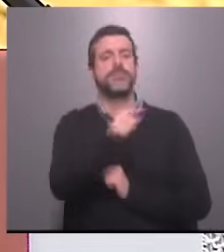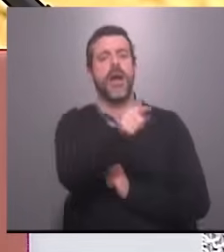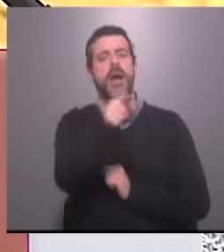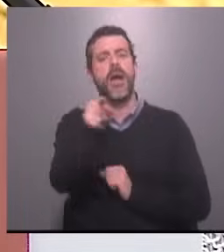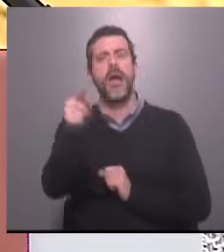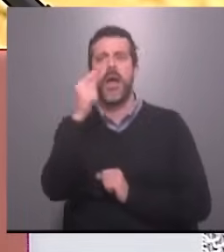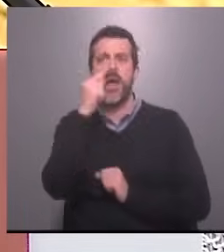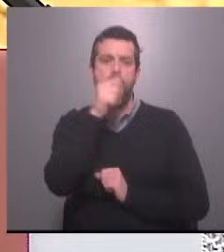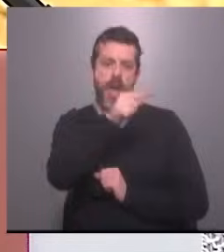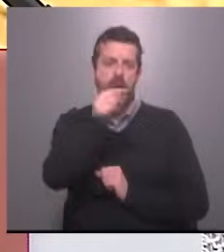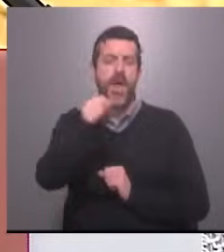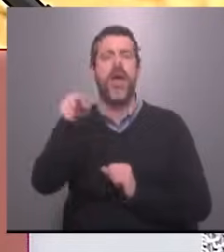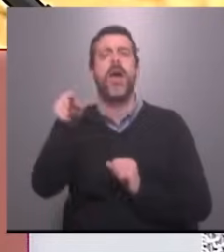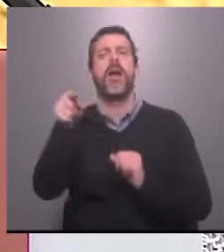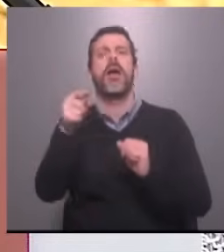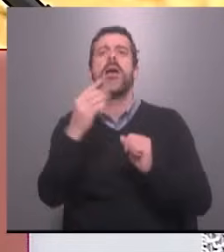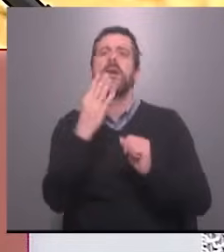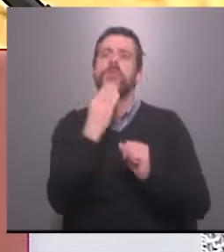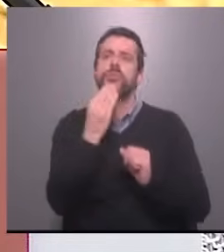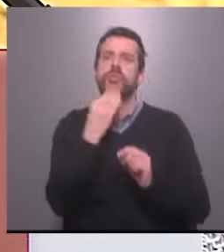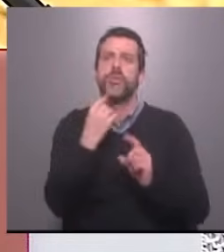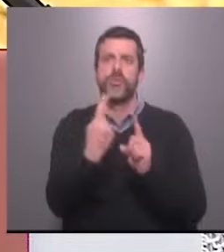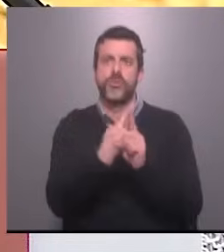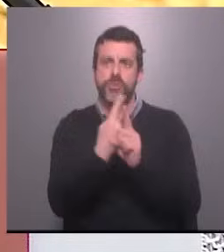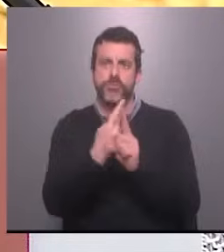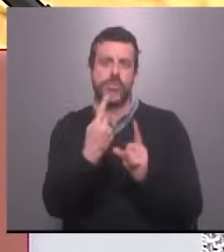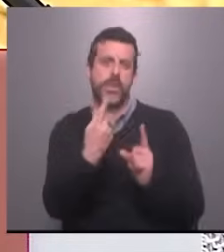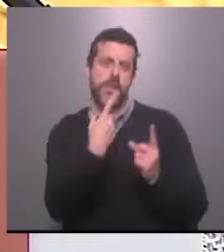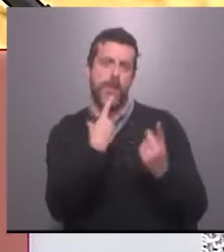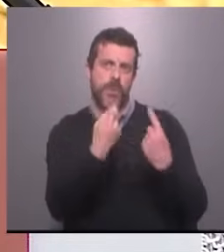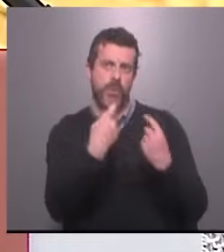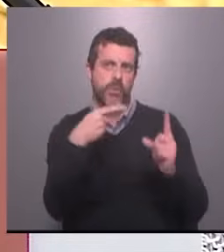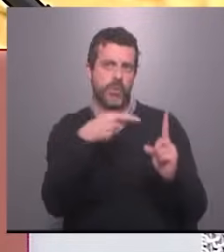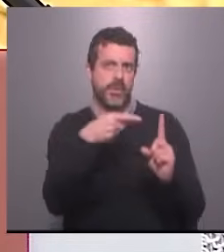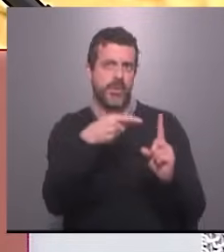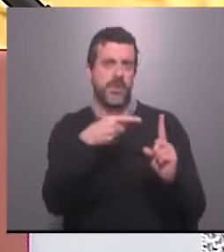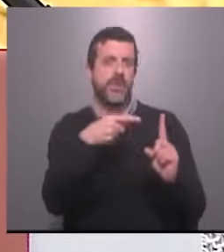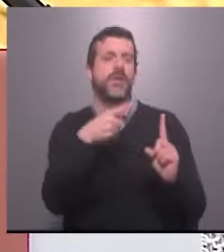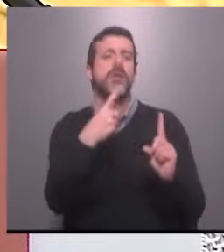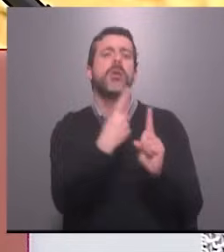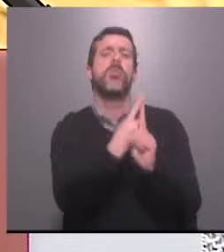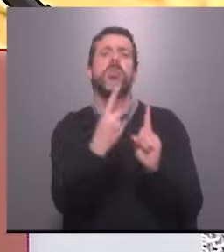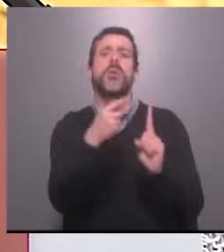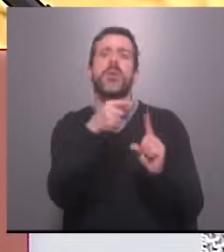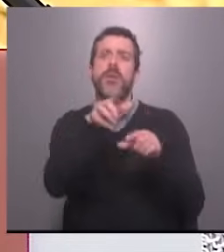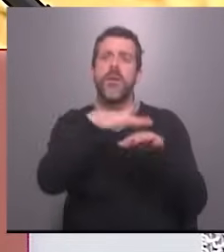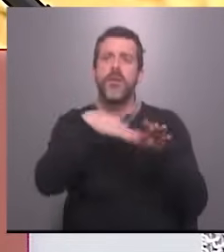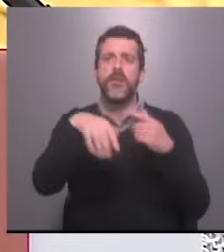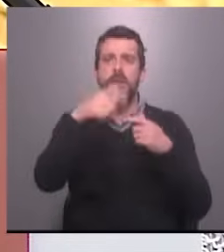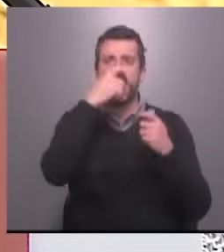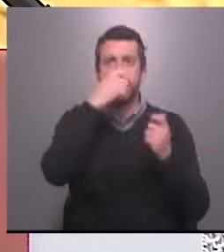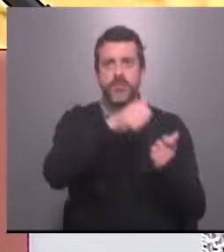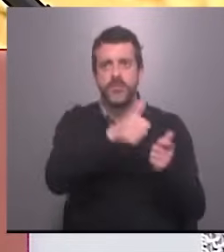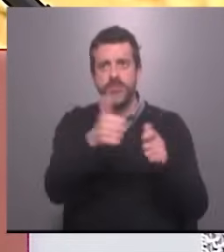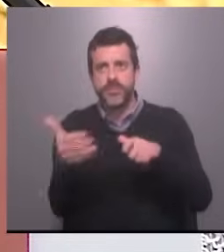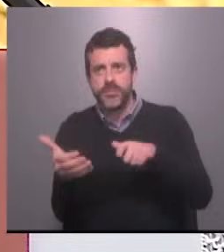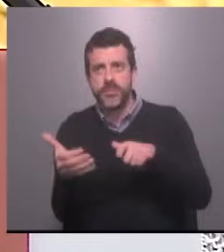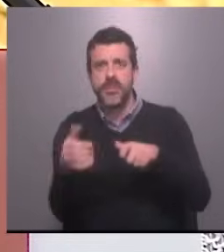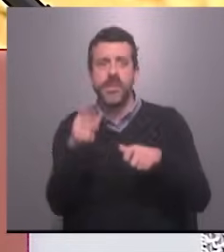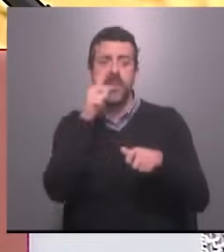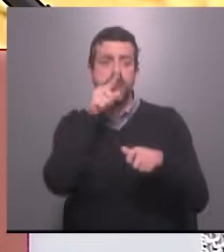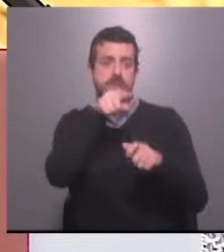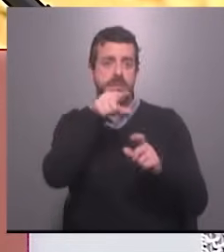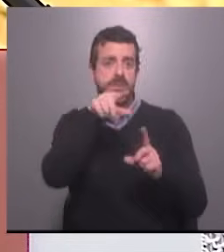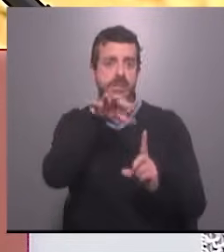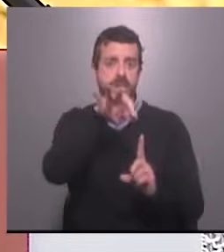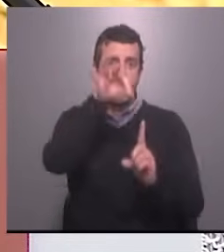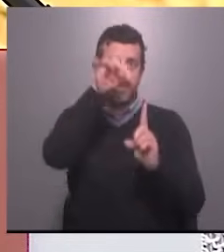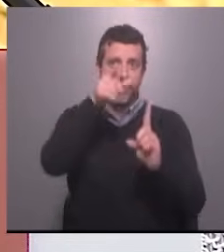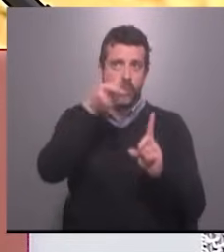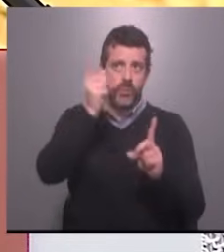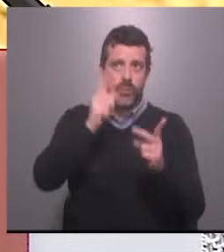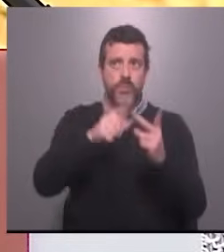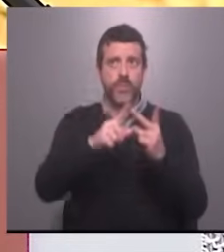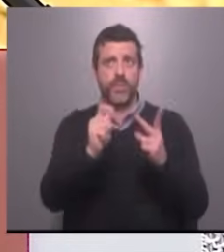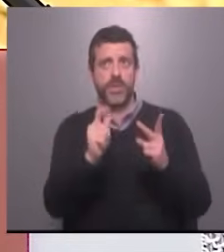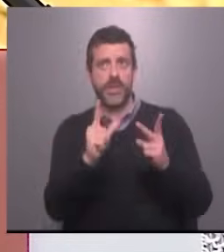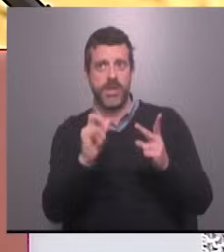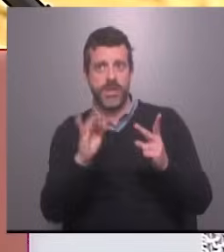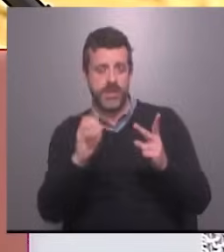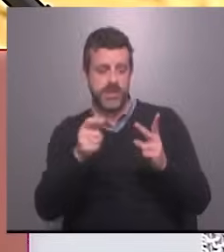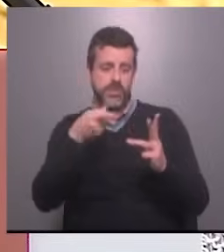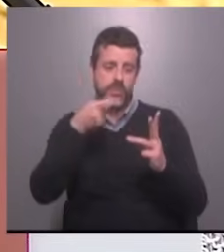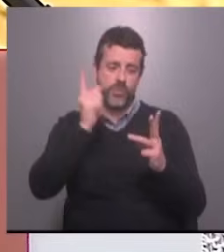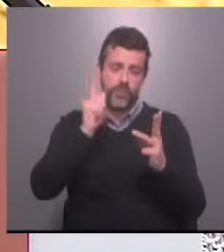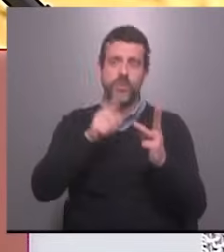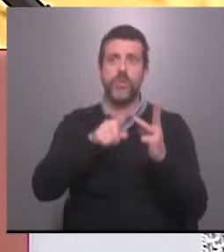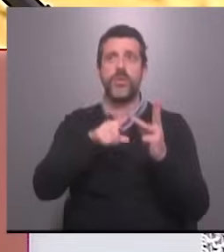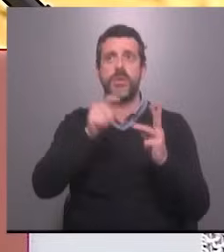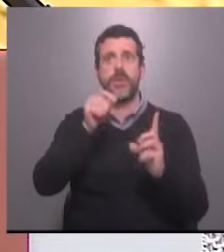Entre os enviados havia fariseus que lhe perguntaram: então, por que batizas, se não és o